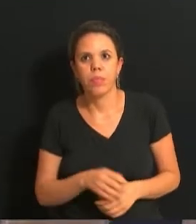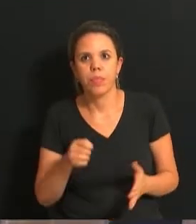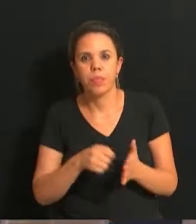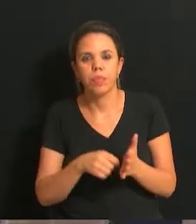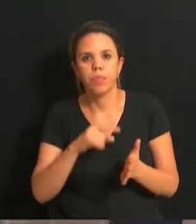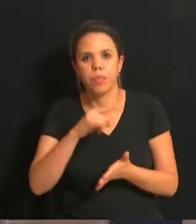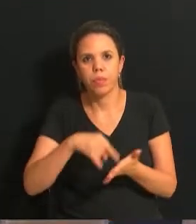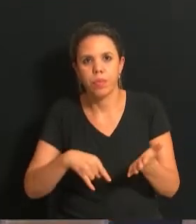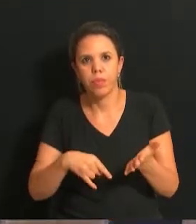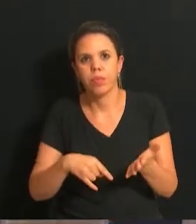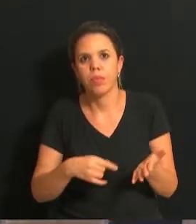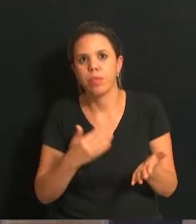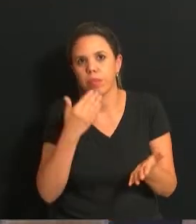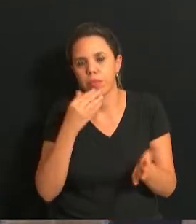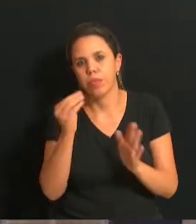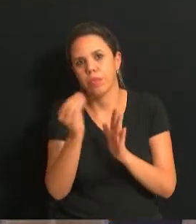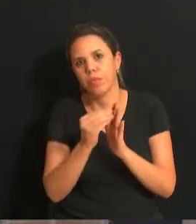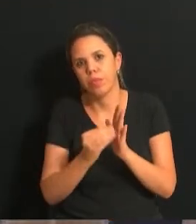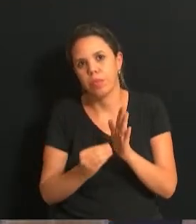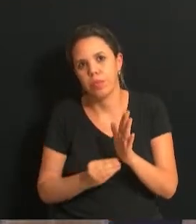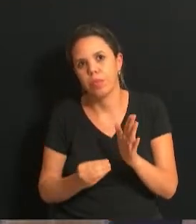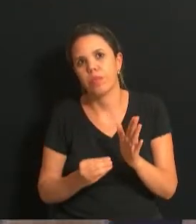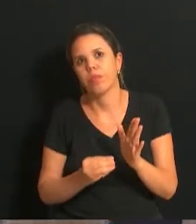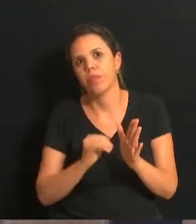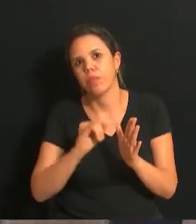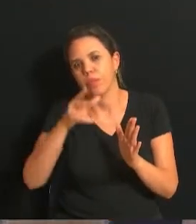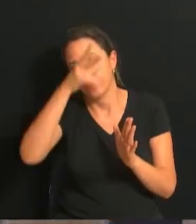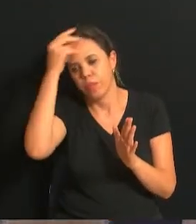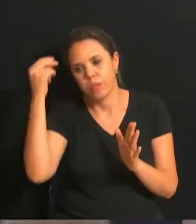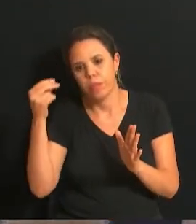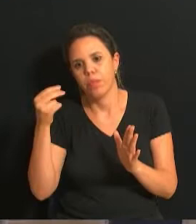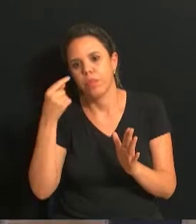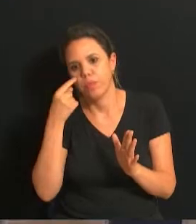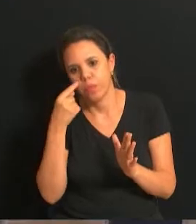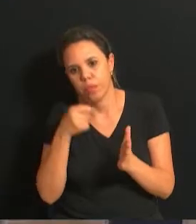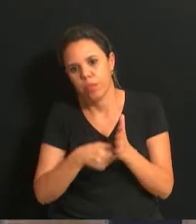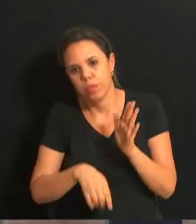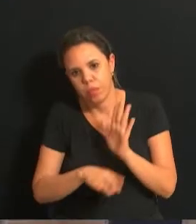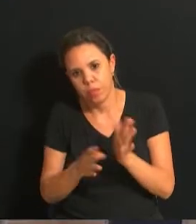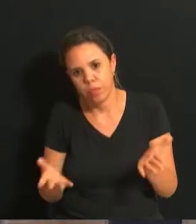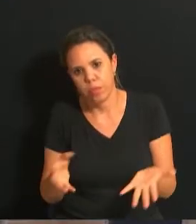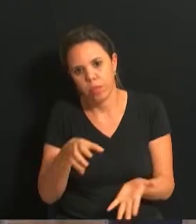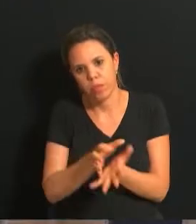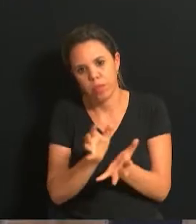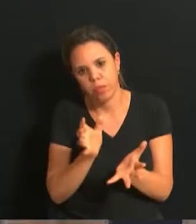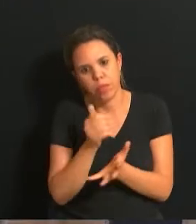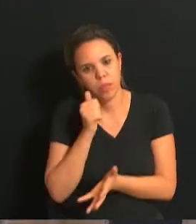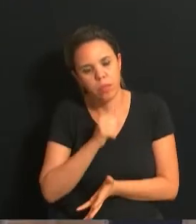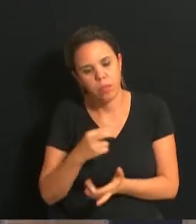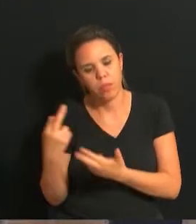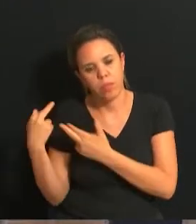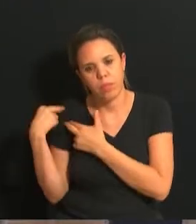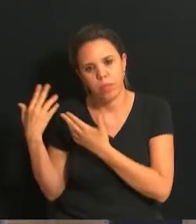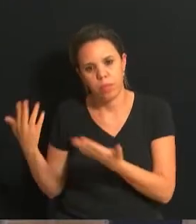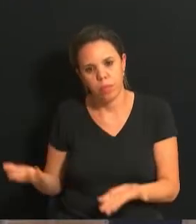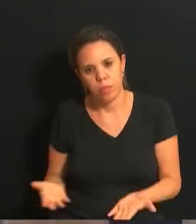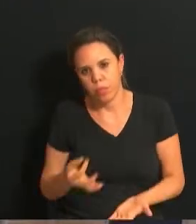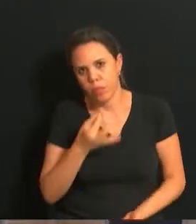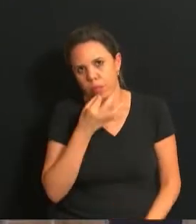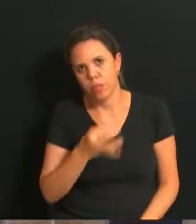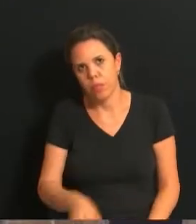esses requerimentos, e que a gente, enfim, que a Comissão da Mulher, ela tem aí uma